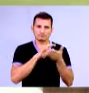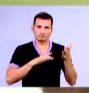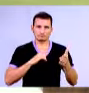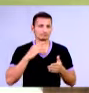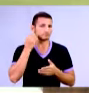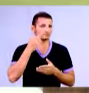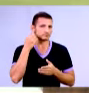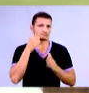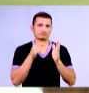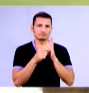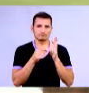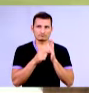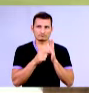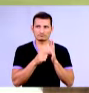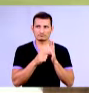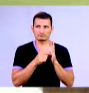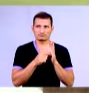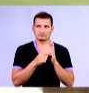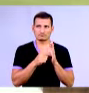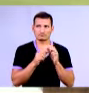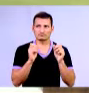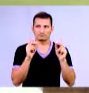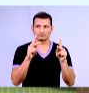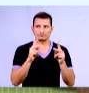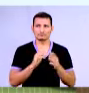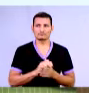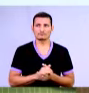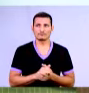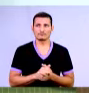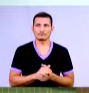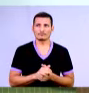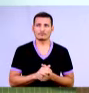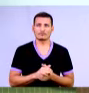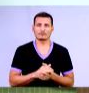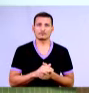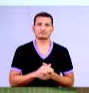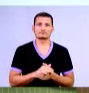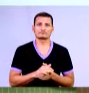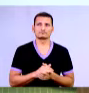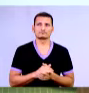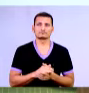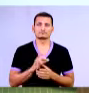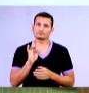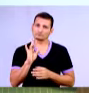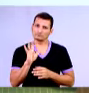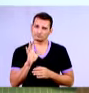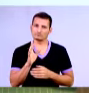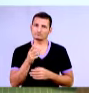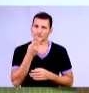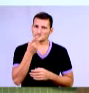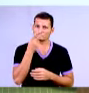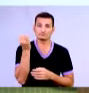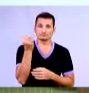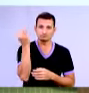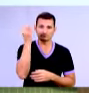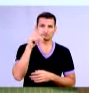essa ferramenta, né? Ok, professor. Então, só destacando um ponto importante que o professor